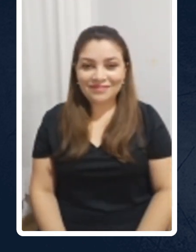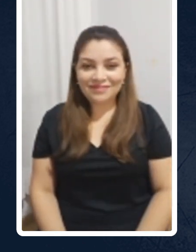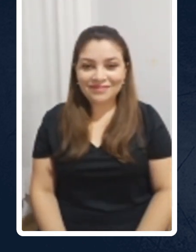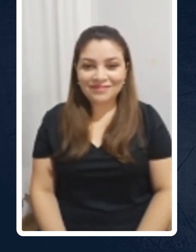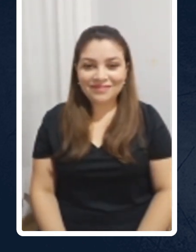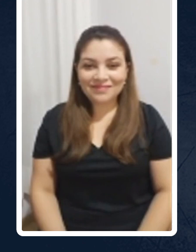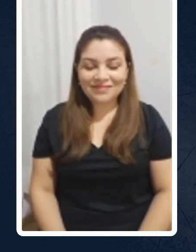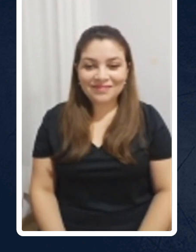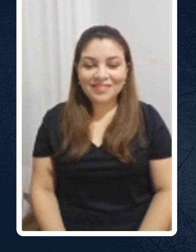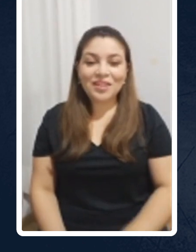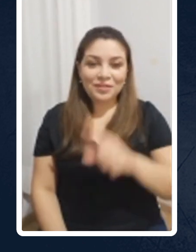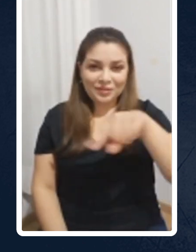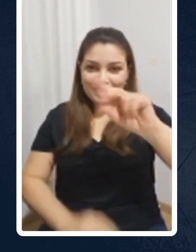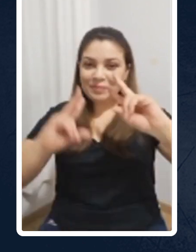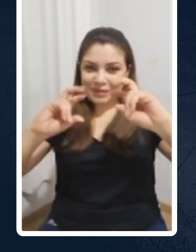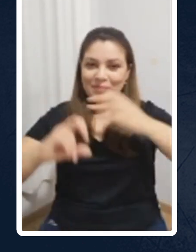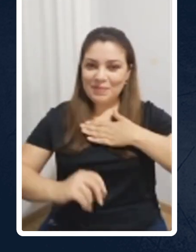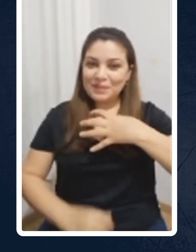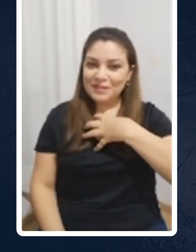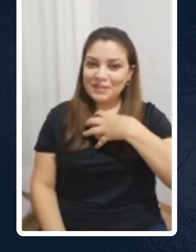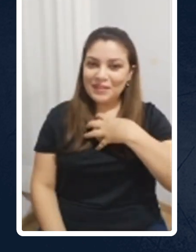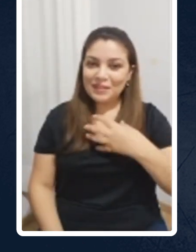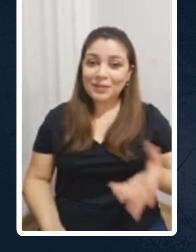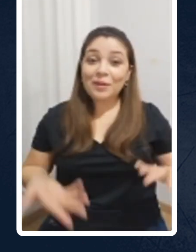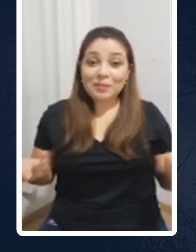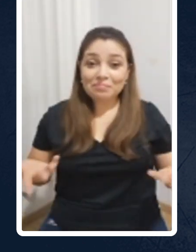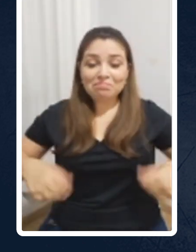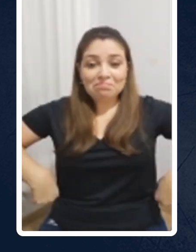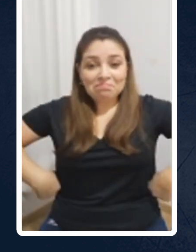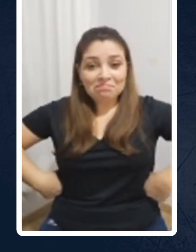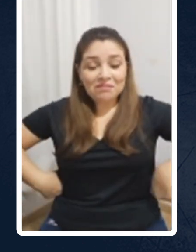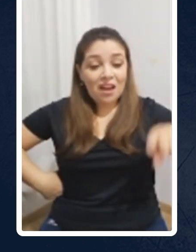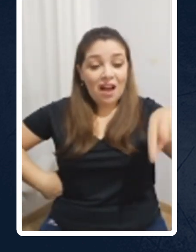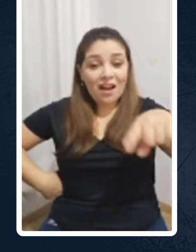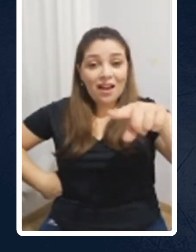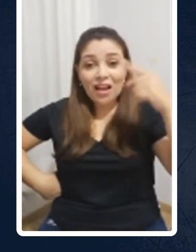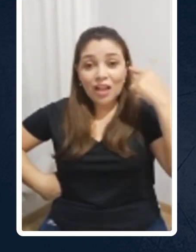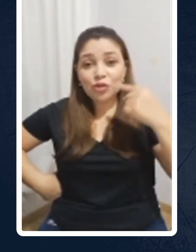não notaram, né? E dizia, ela é surda, assim, e daí...